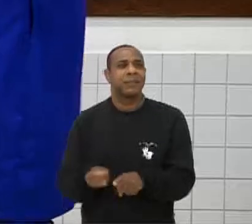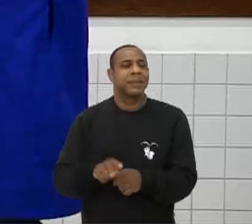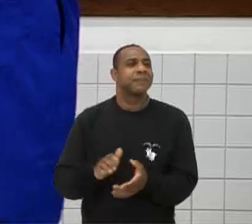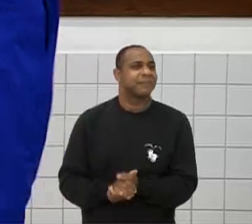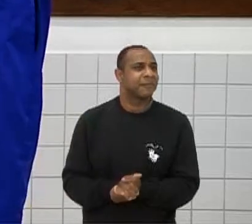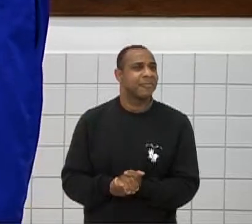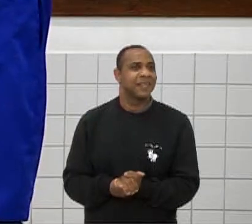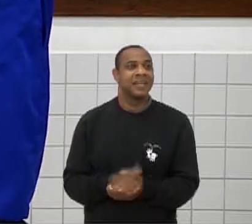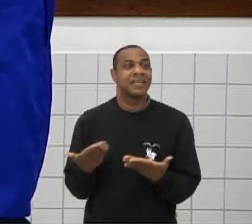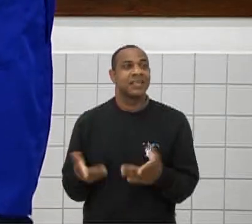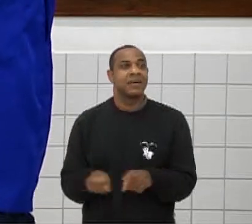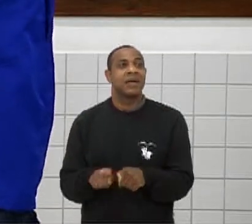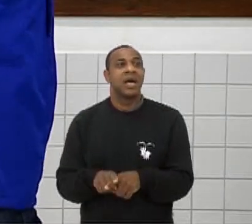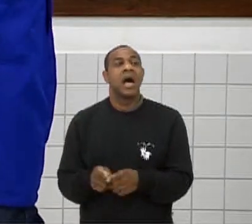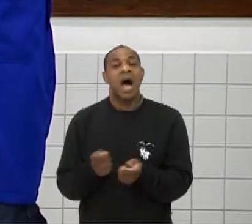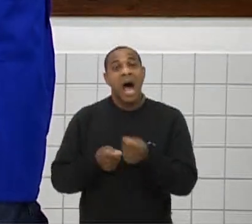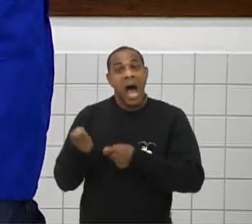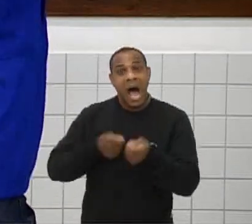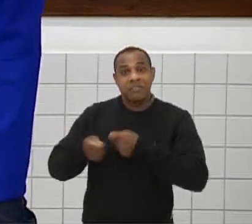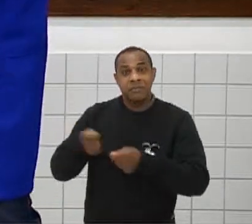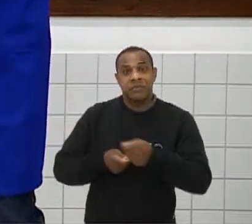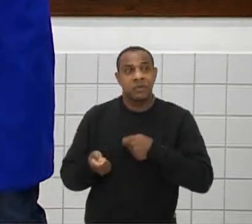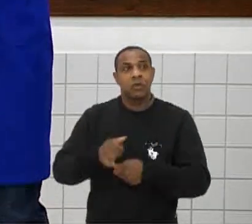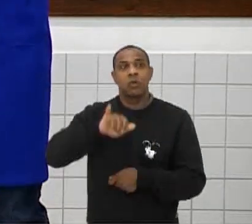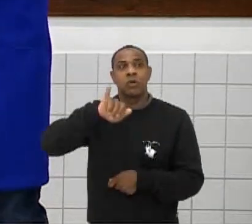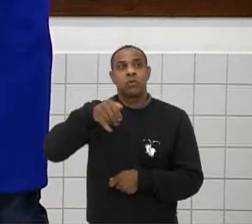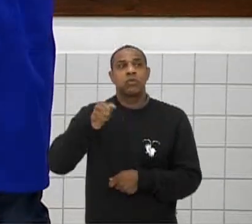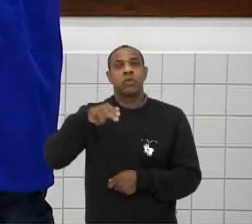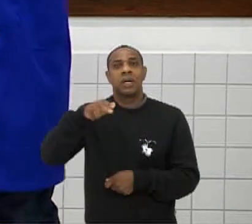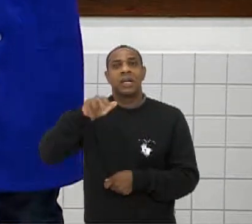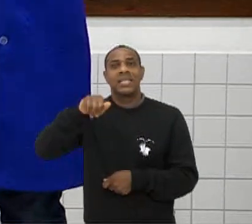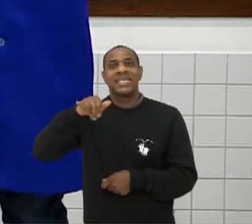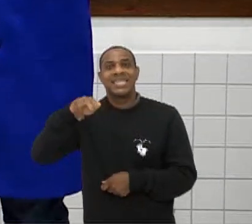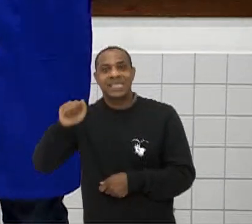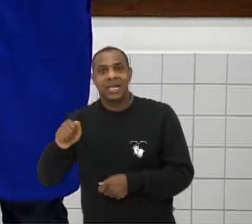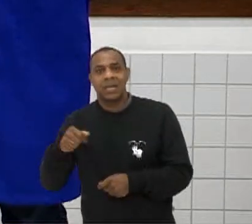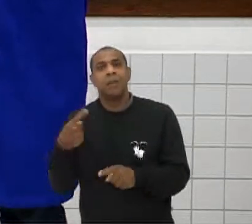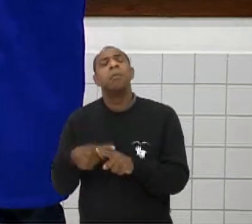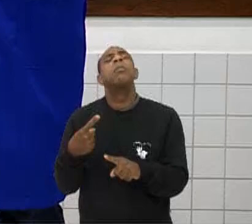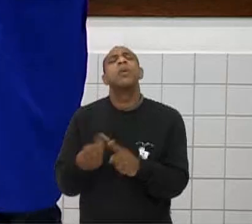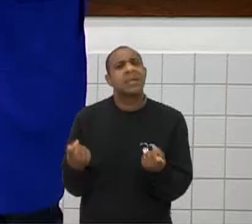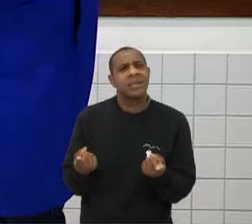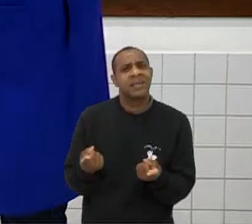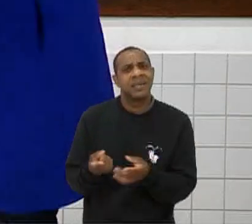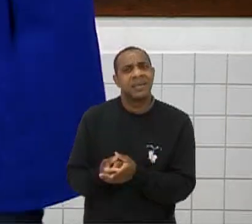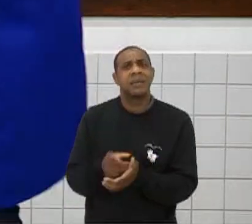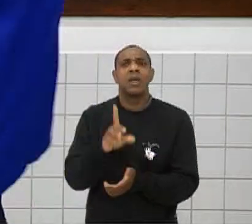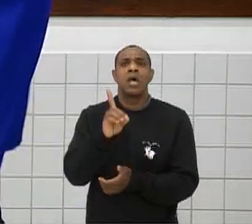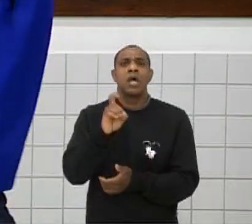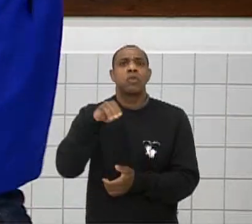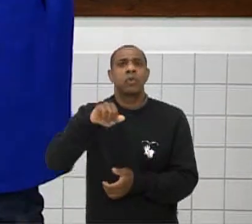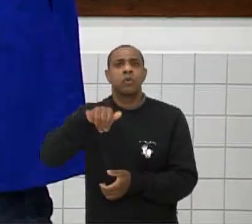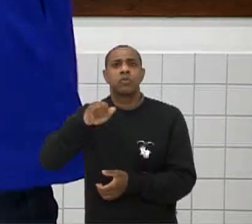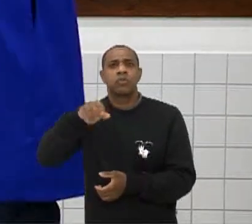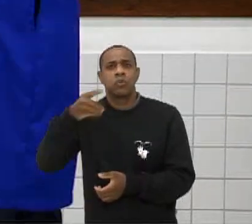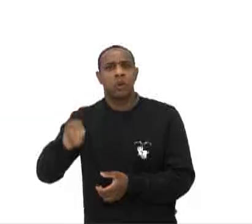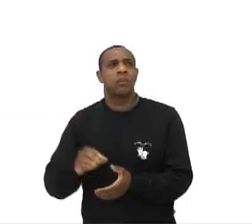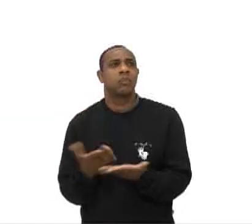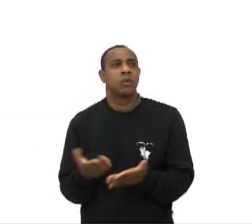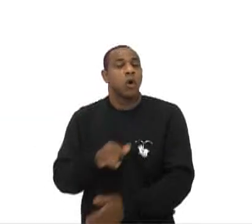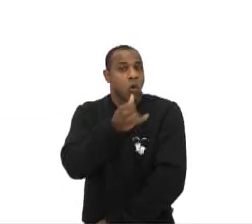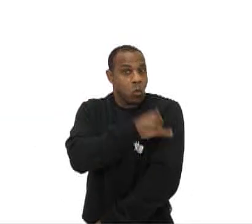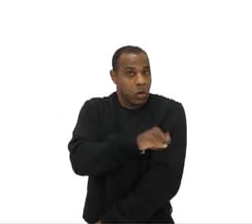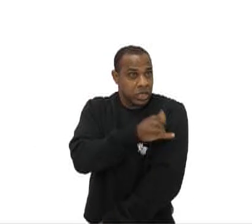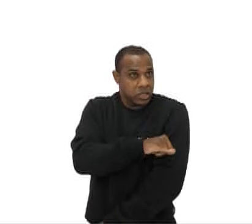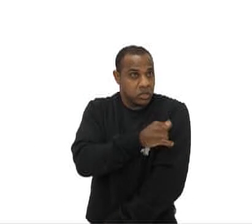Rodrigo. Administração joanina. Por que joanina? Do Dom João, você já percebeu. Boa. O Rio de